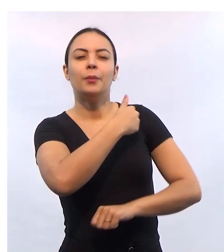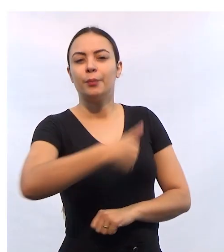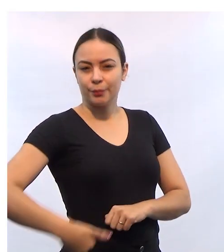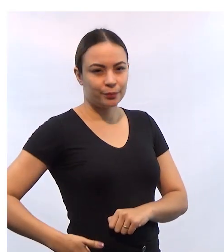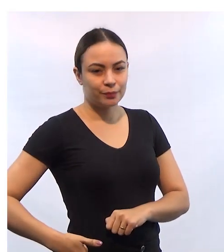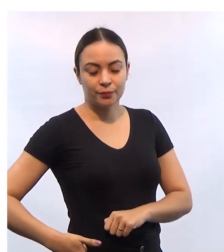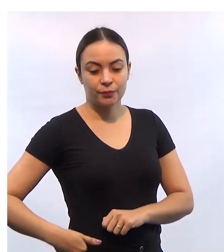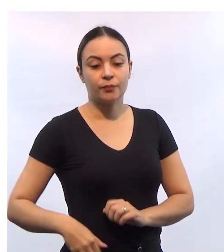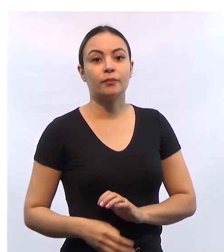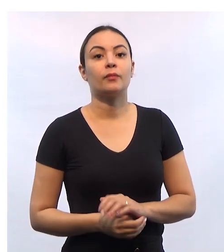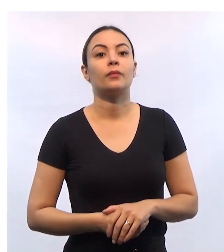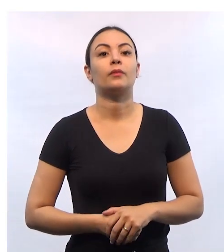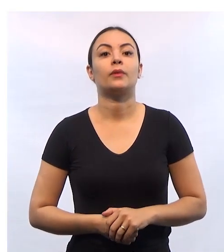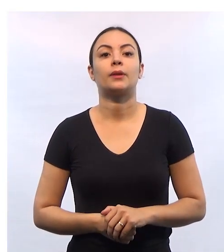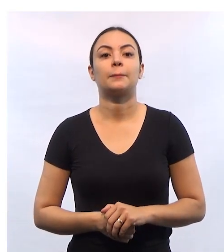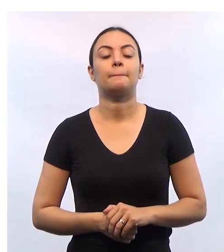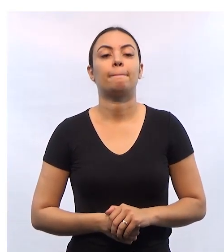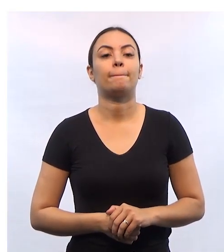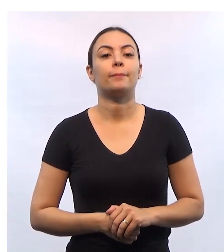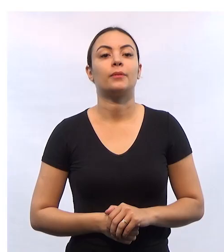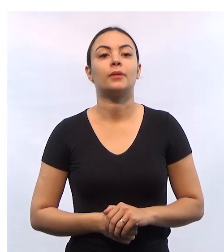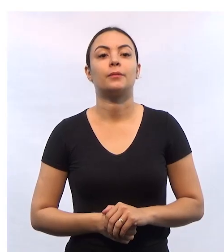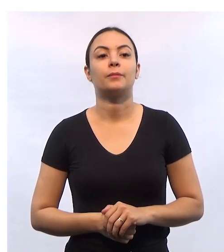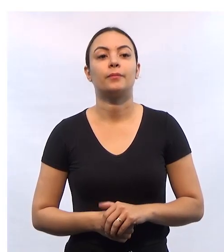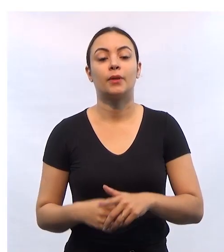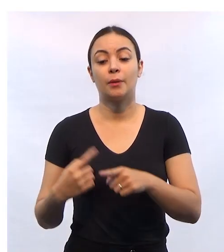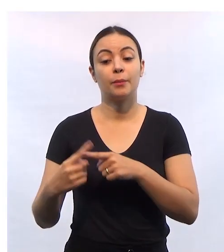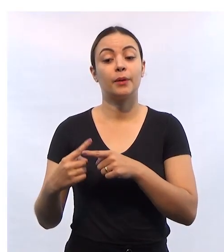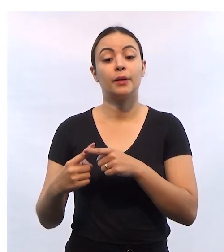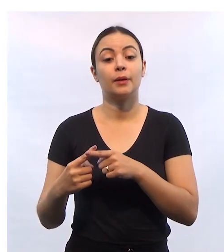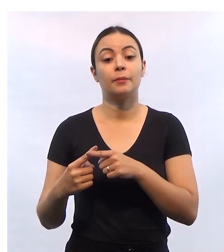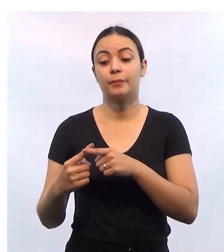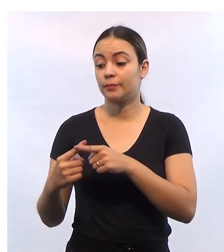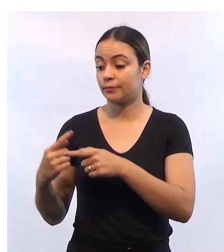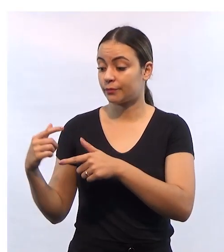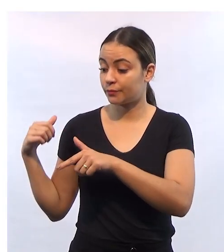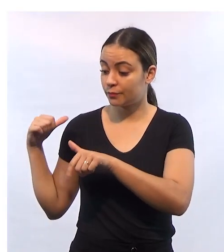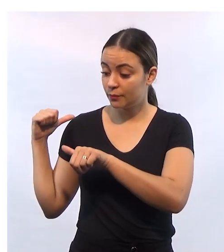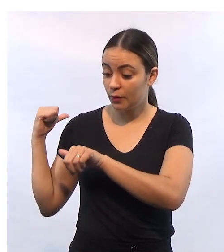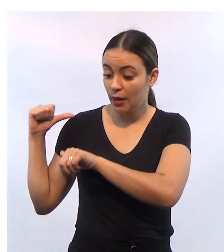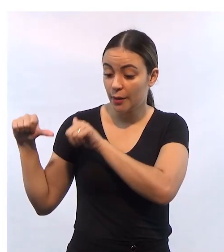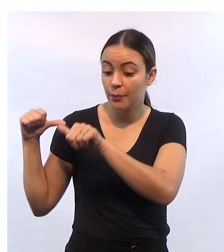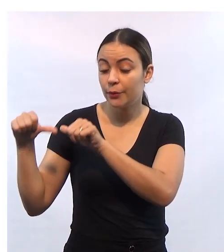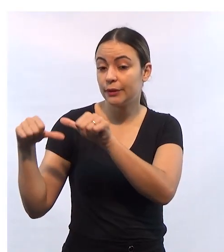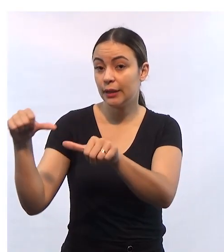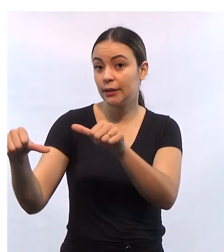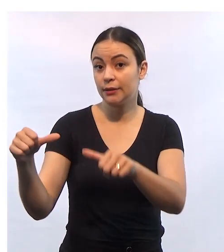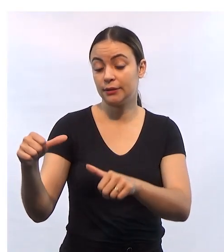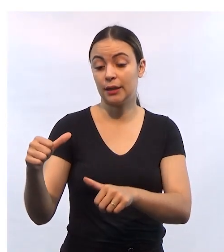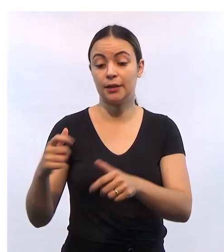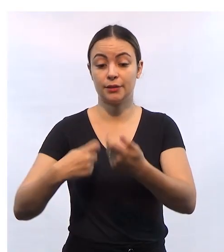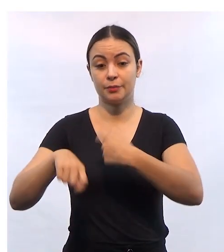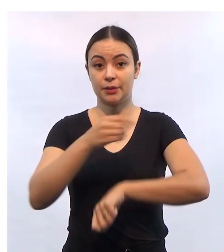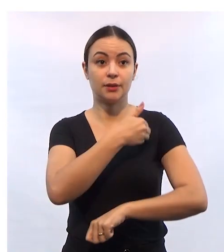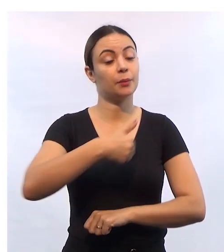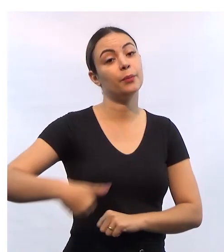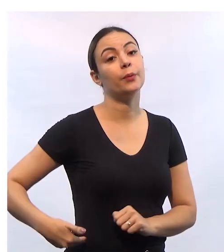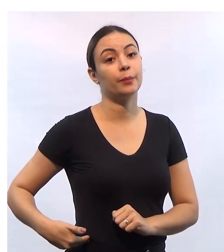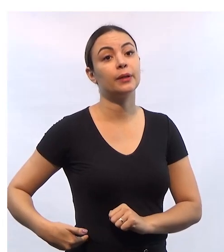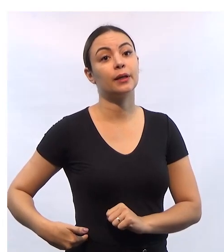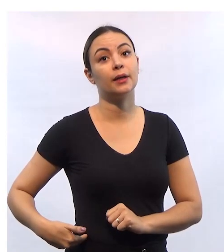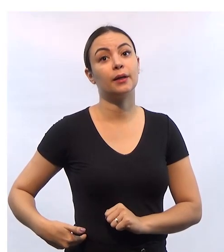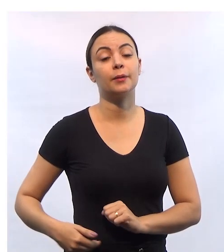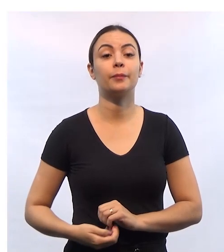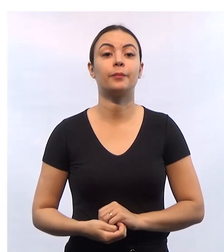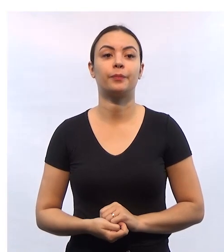permanece inalterável na maioria de seus processos quando se trata de ter que realizar alterações de última hora. Por que eu